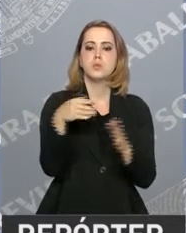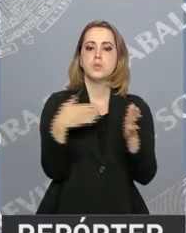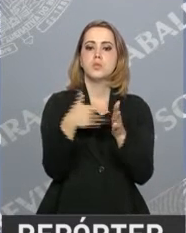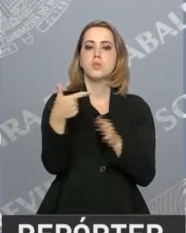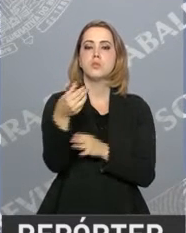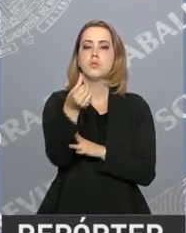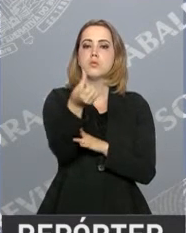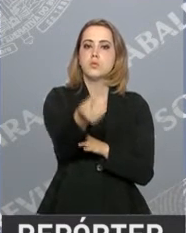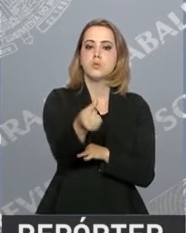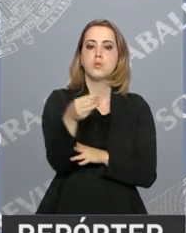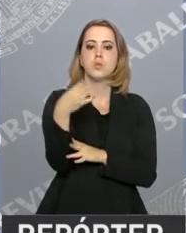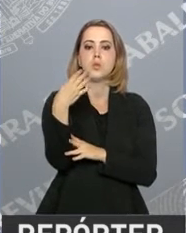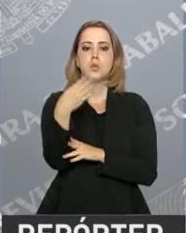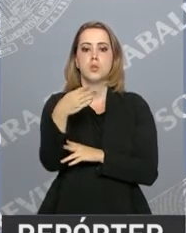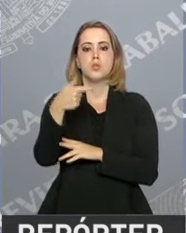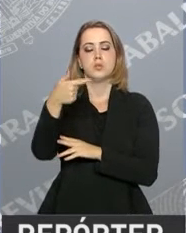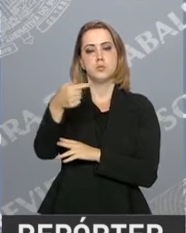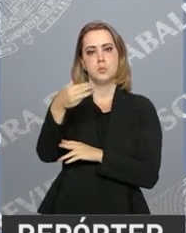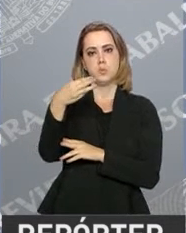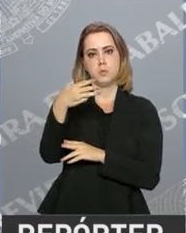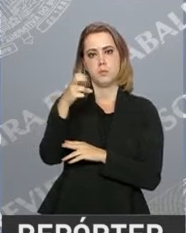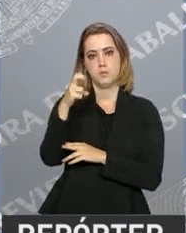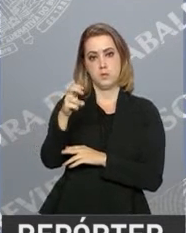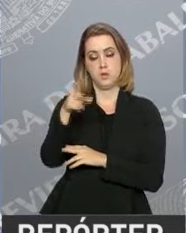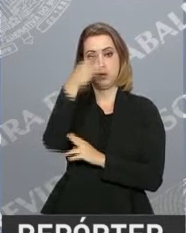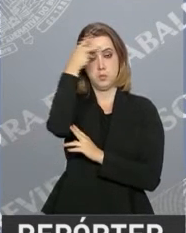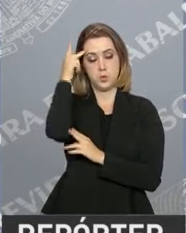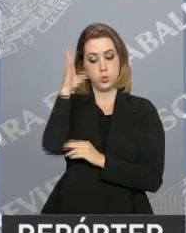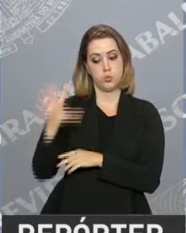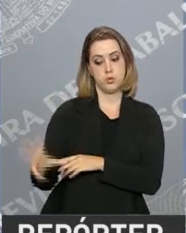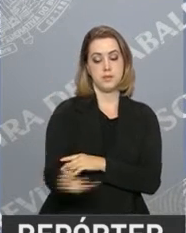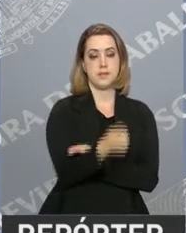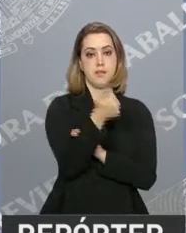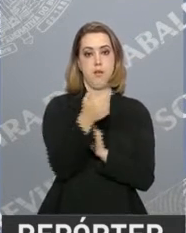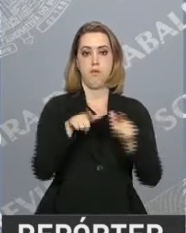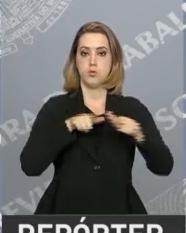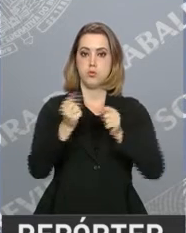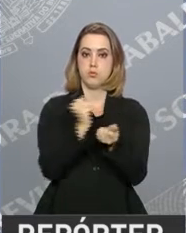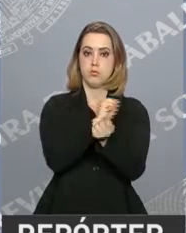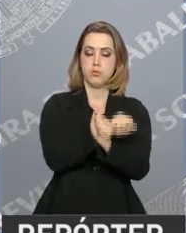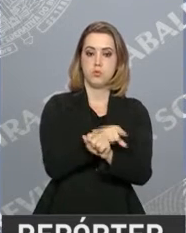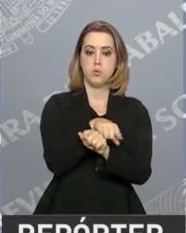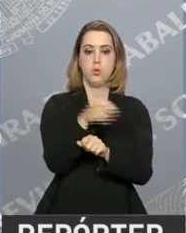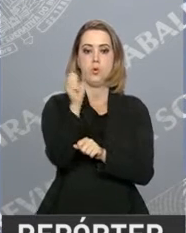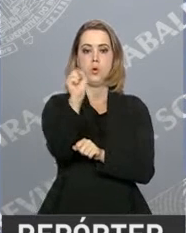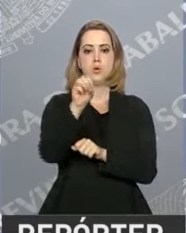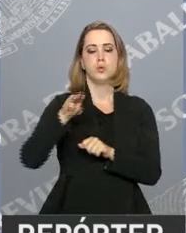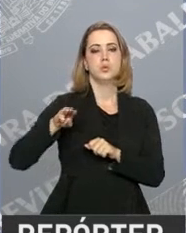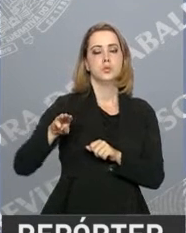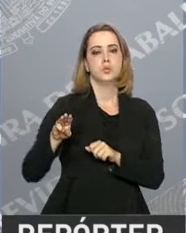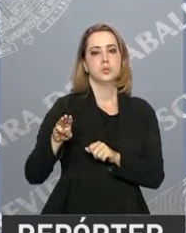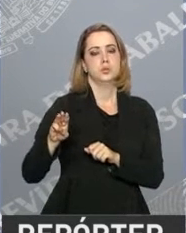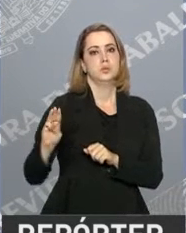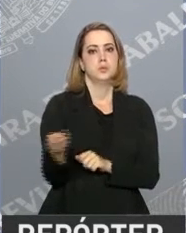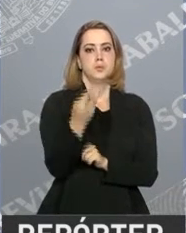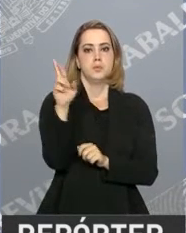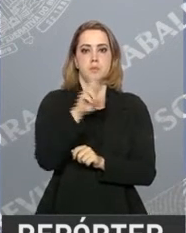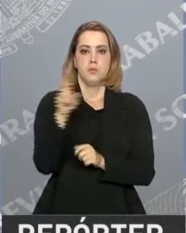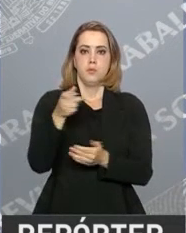os 4.735 trabalhadores resgatados receberam mais de R$ 8 milhões em